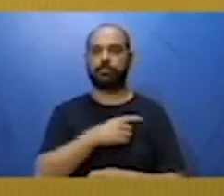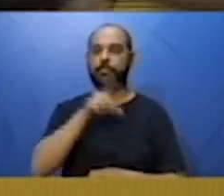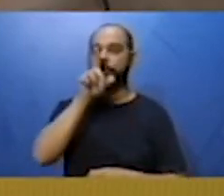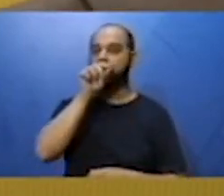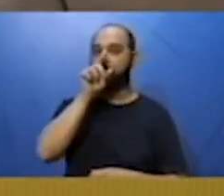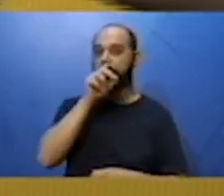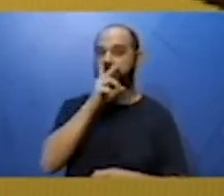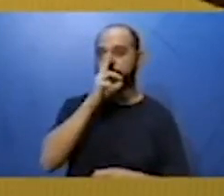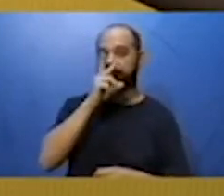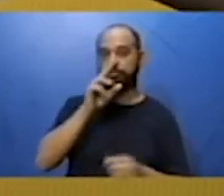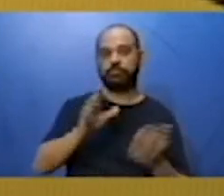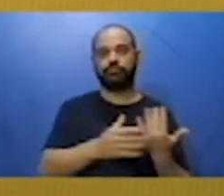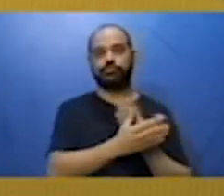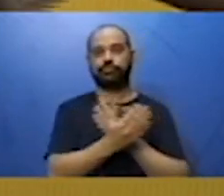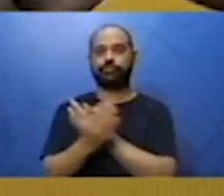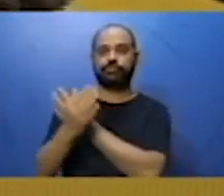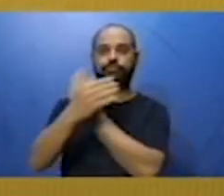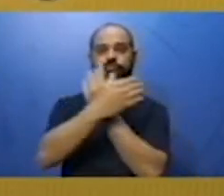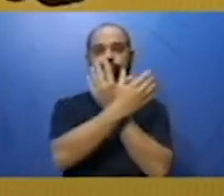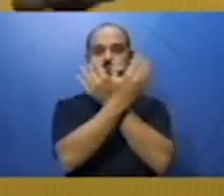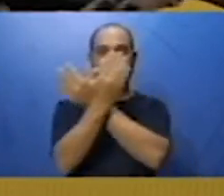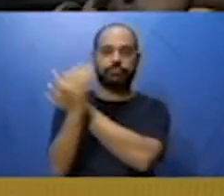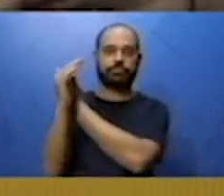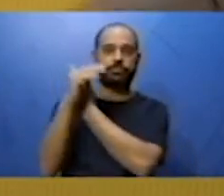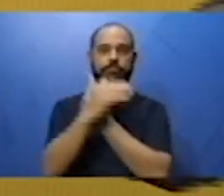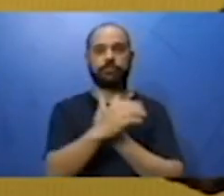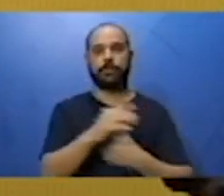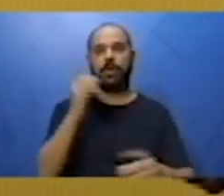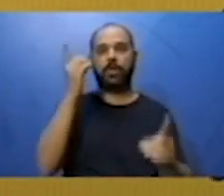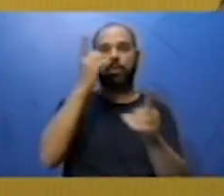passarinho, soltos a voar, dispostos.